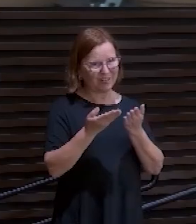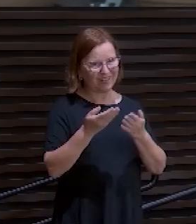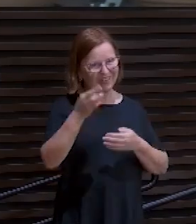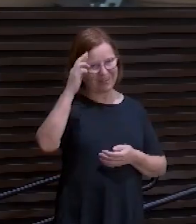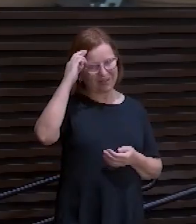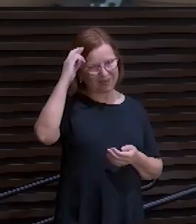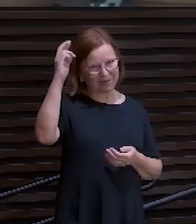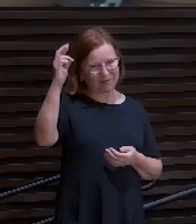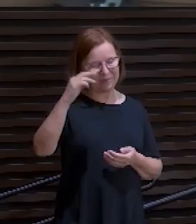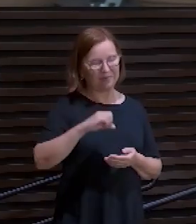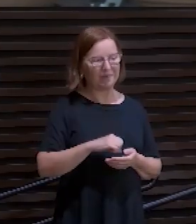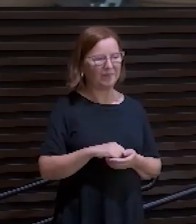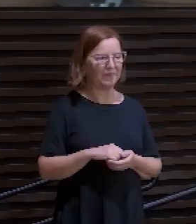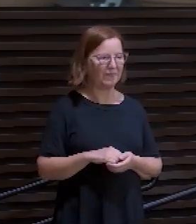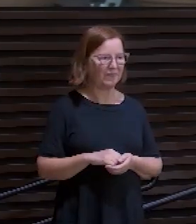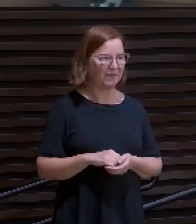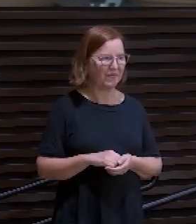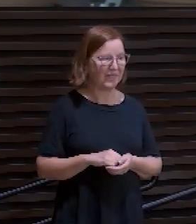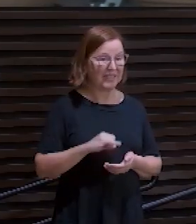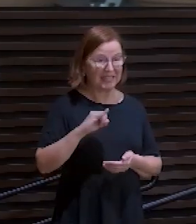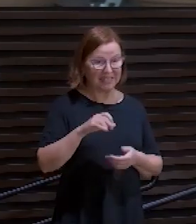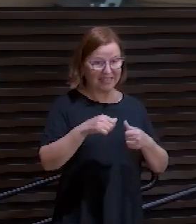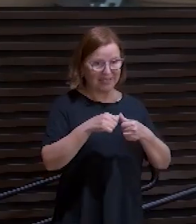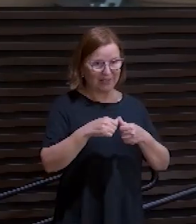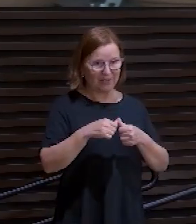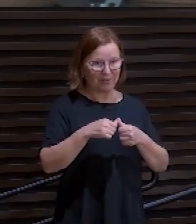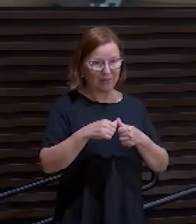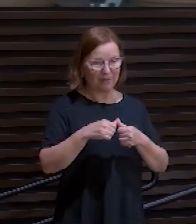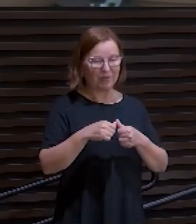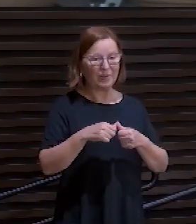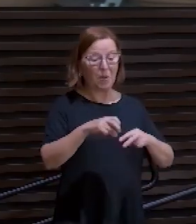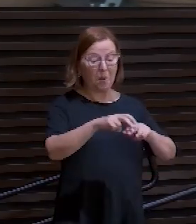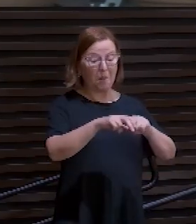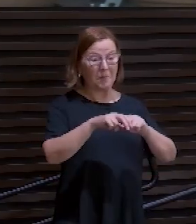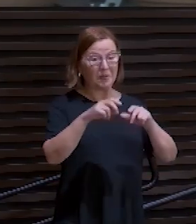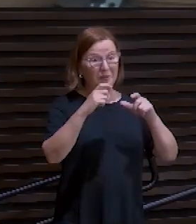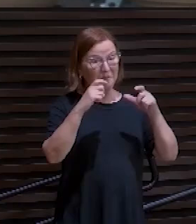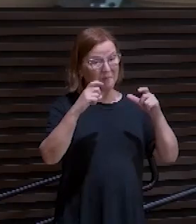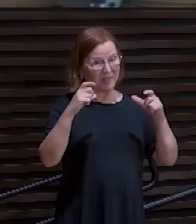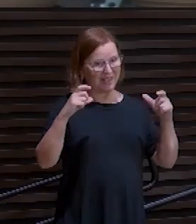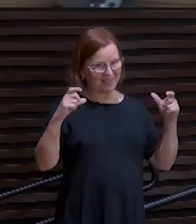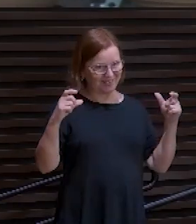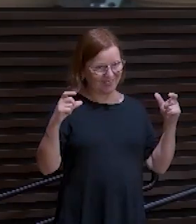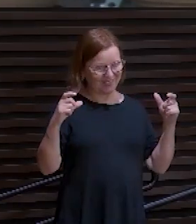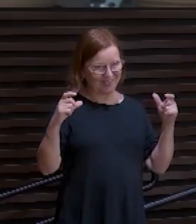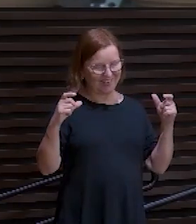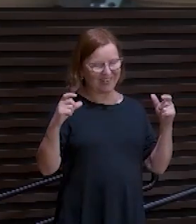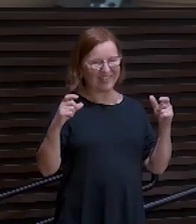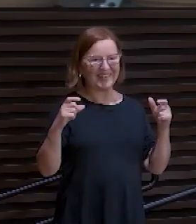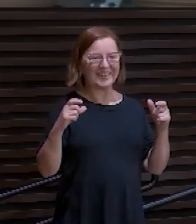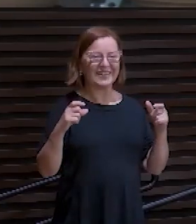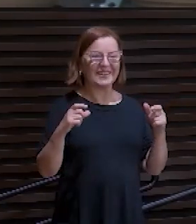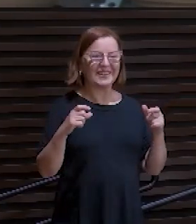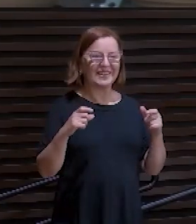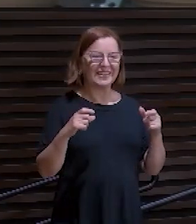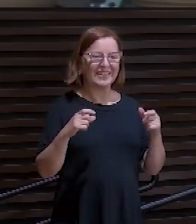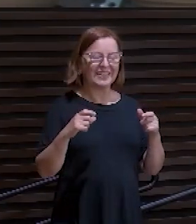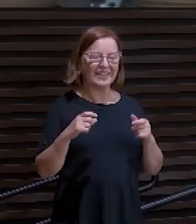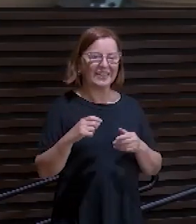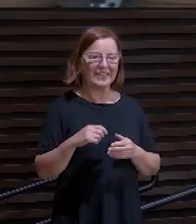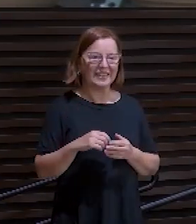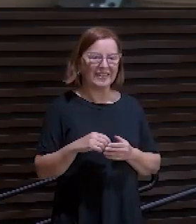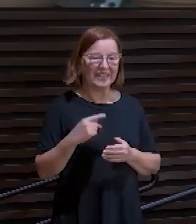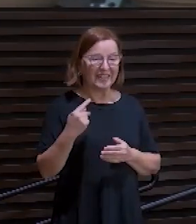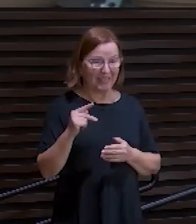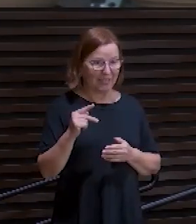Se isto for o motivo maior pelo qual você iniciou ou deseja iniciar uma nova família, vá em